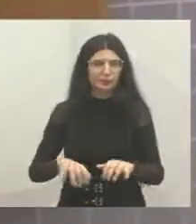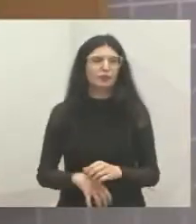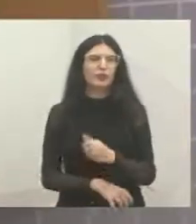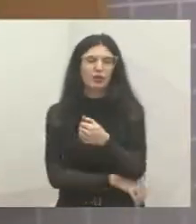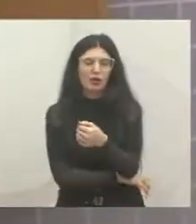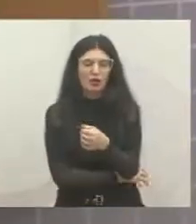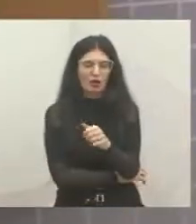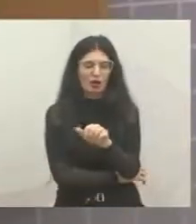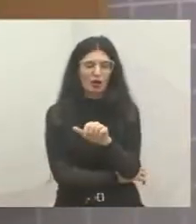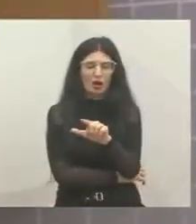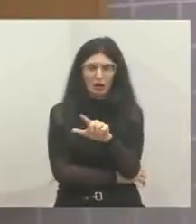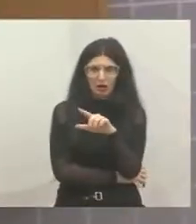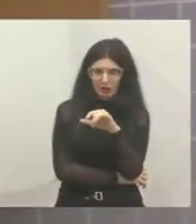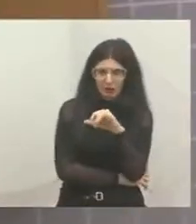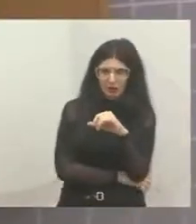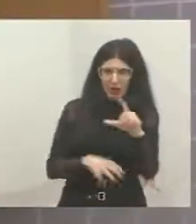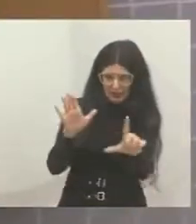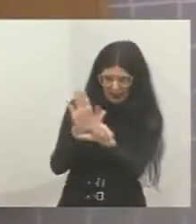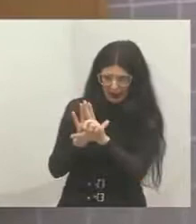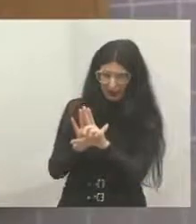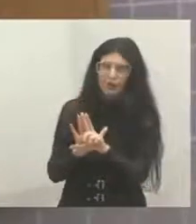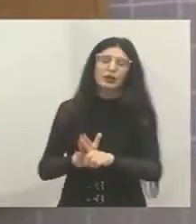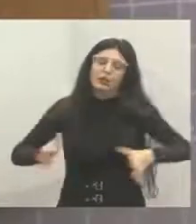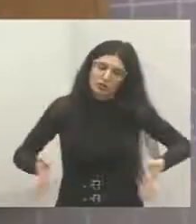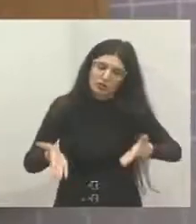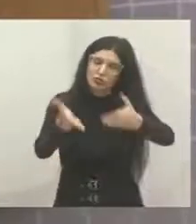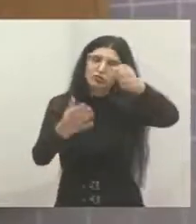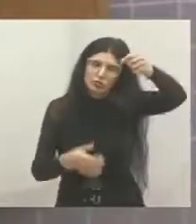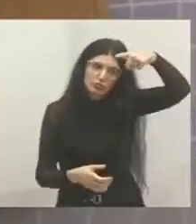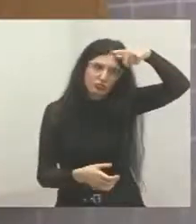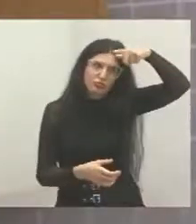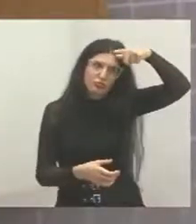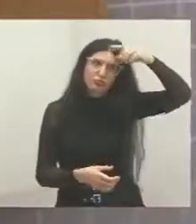LIC, Lei de Incentivo à Cultura, deste ano não